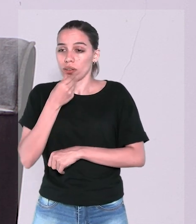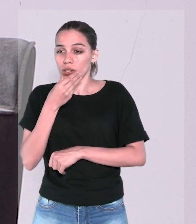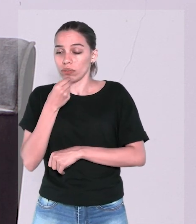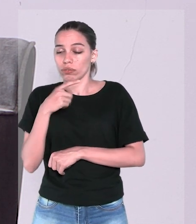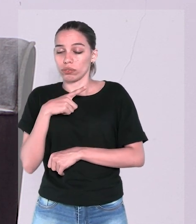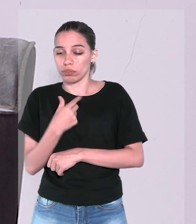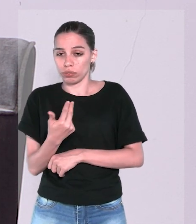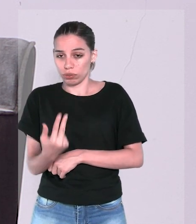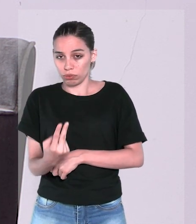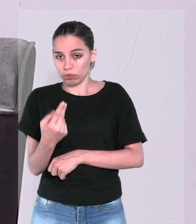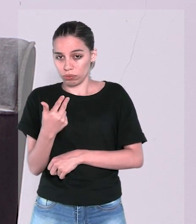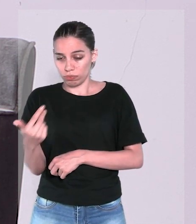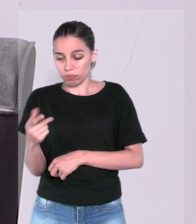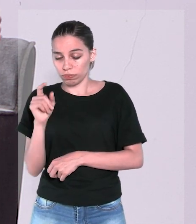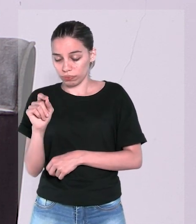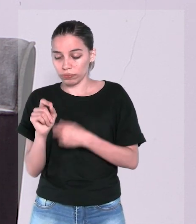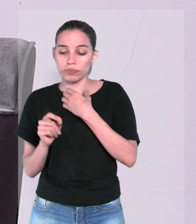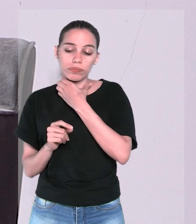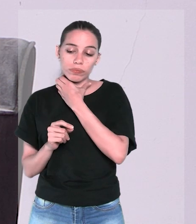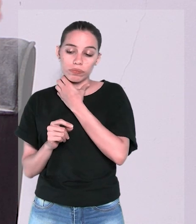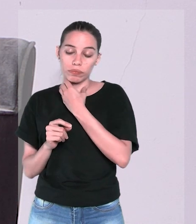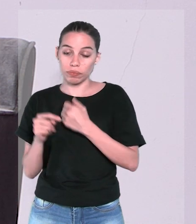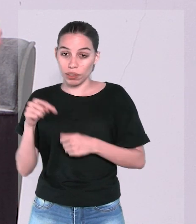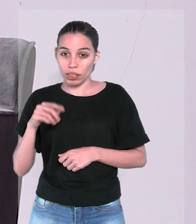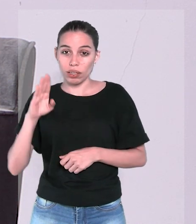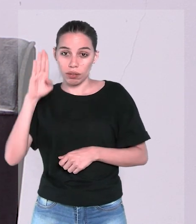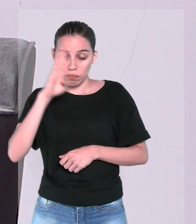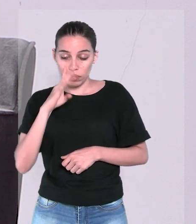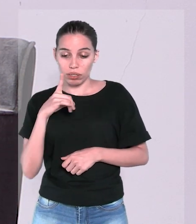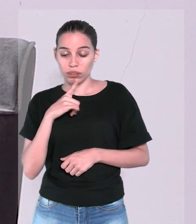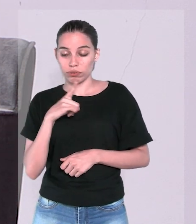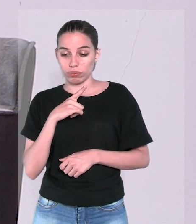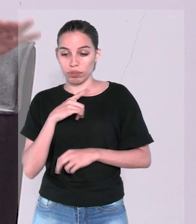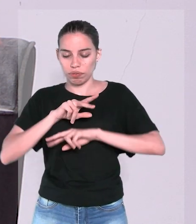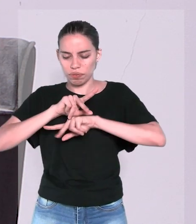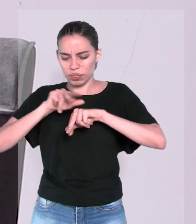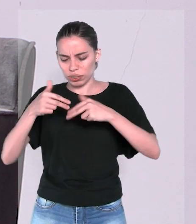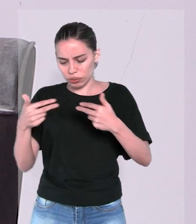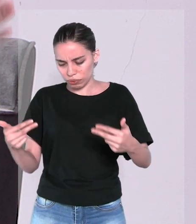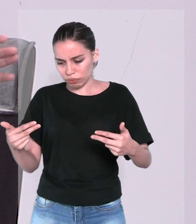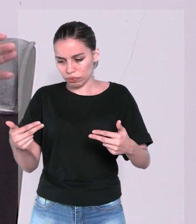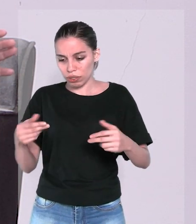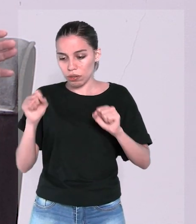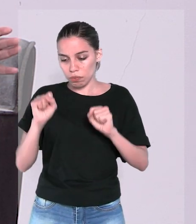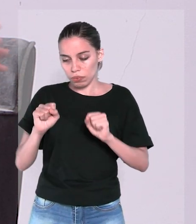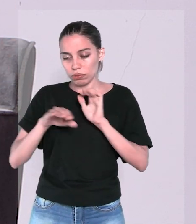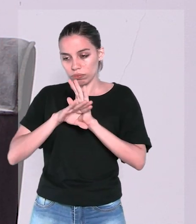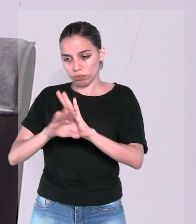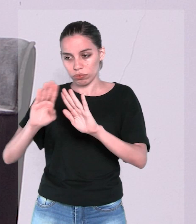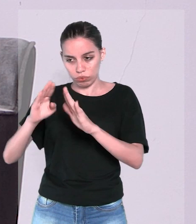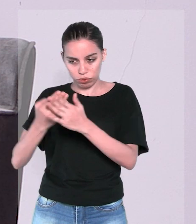nós temos no Brasil várias legislações que podem ajudar a escola. Desse ponto de vista, eu não sou favorável à criação de nova